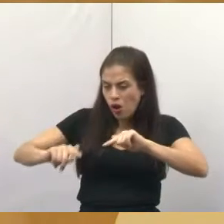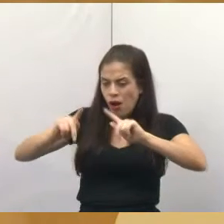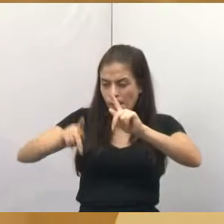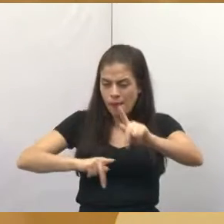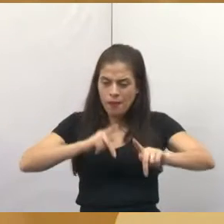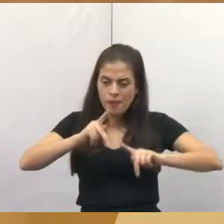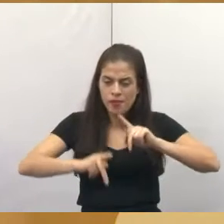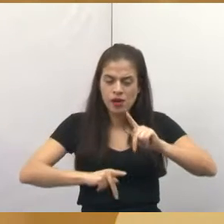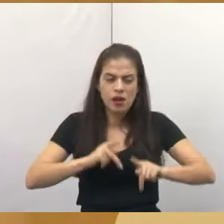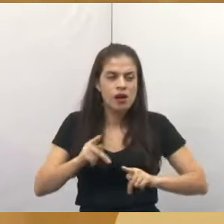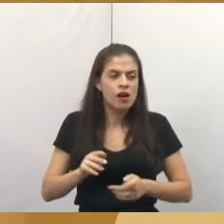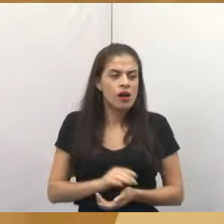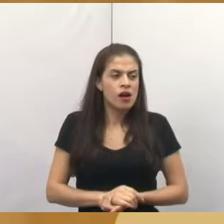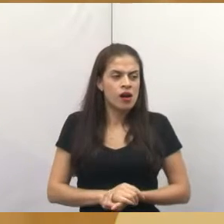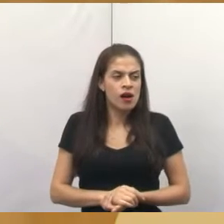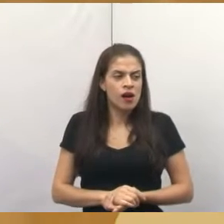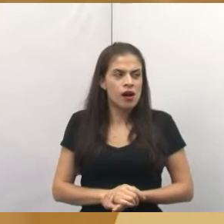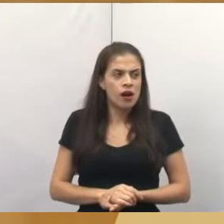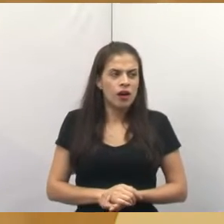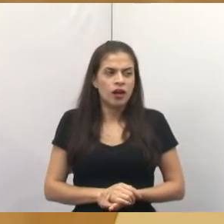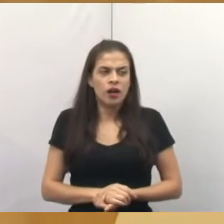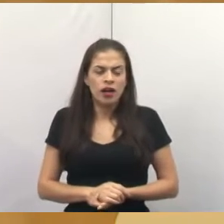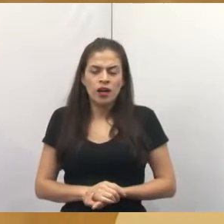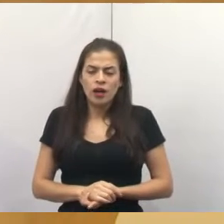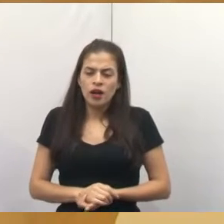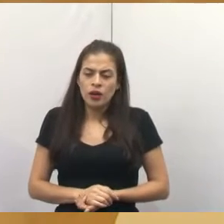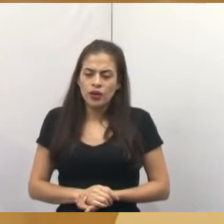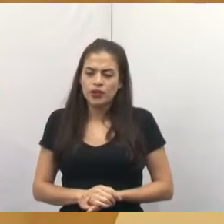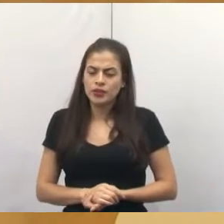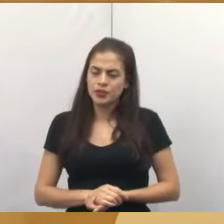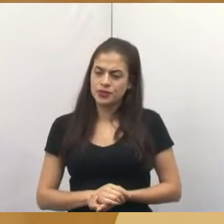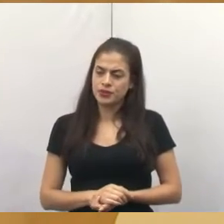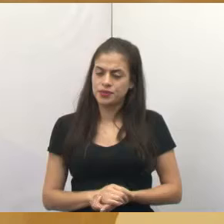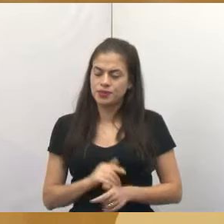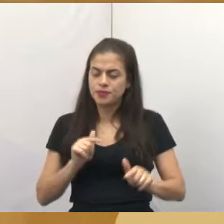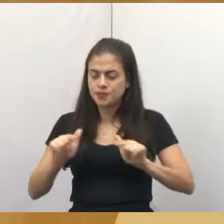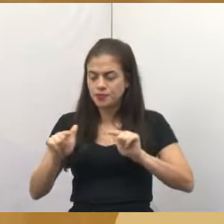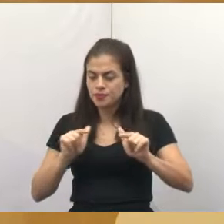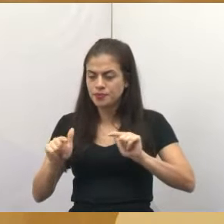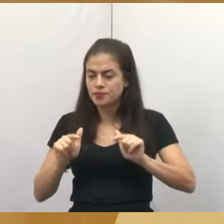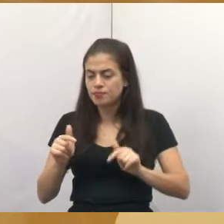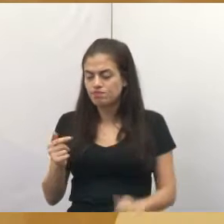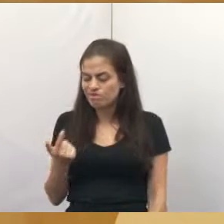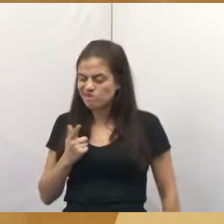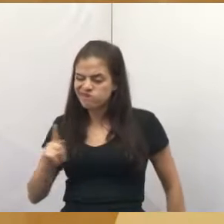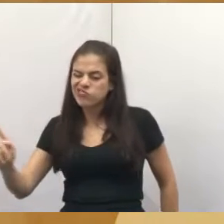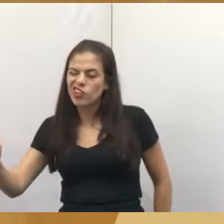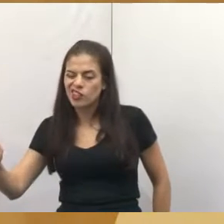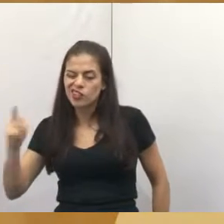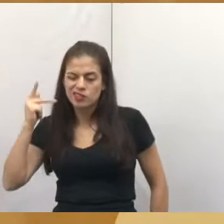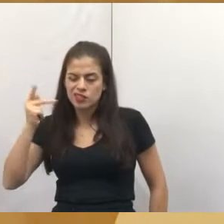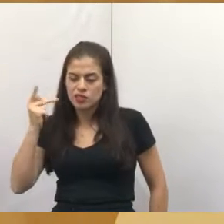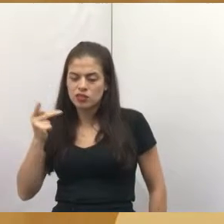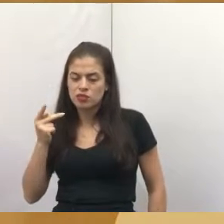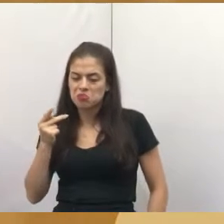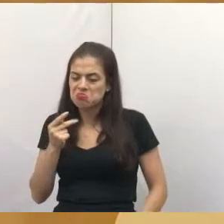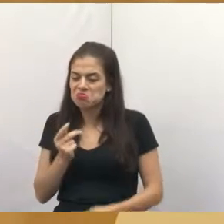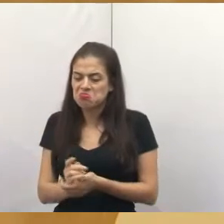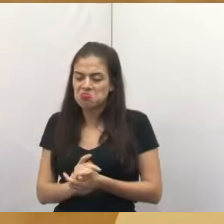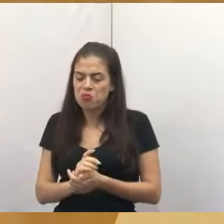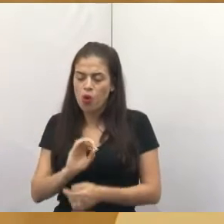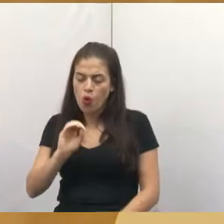isso que nós temos que tomar cuidado. O vereador trabalhar fora ou não é prerrogativa do vereador por lei.